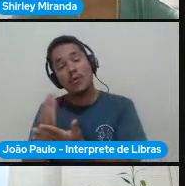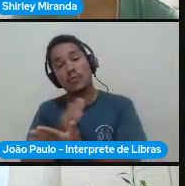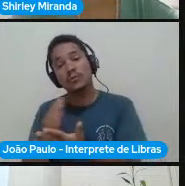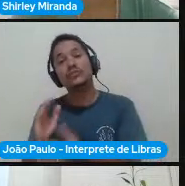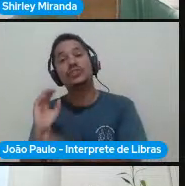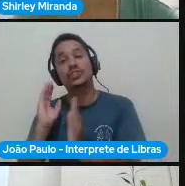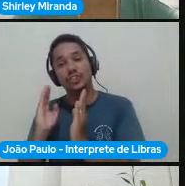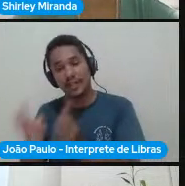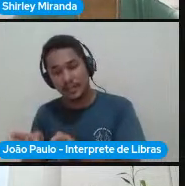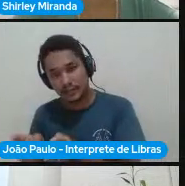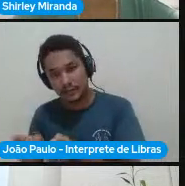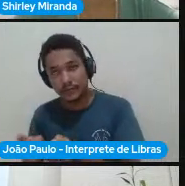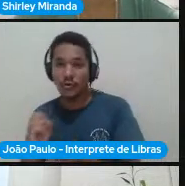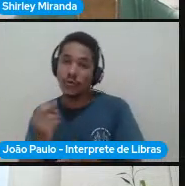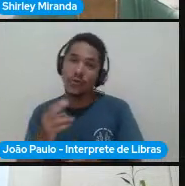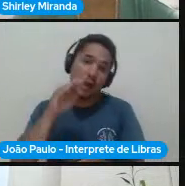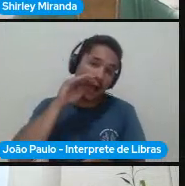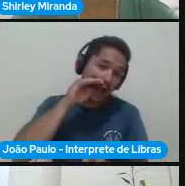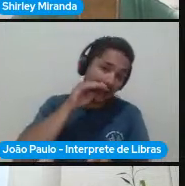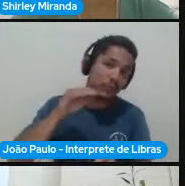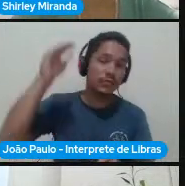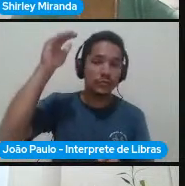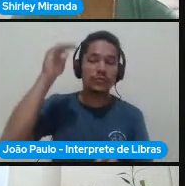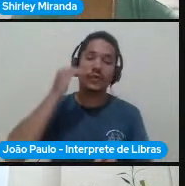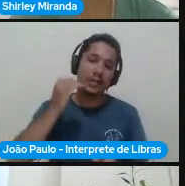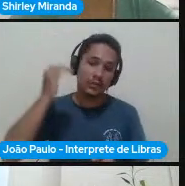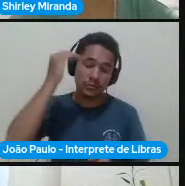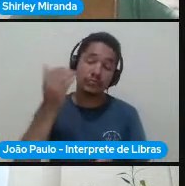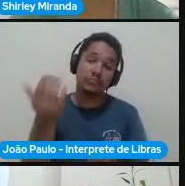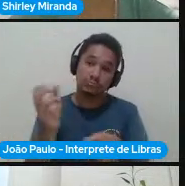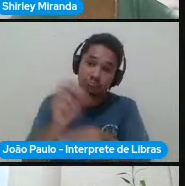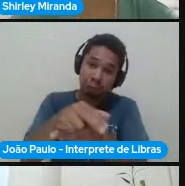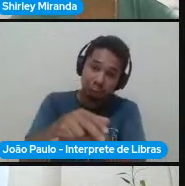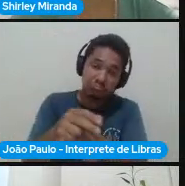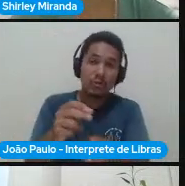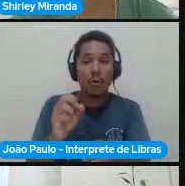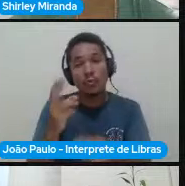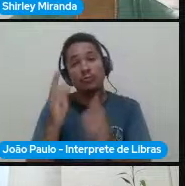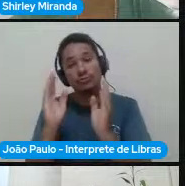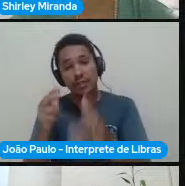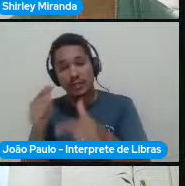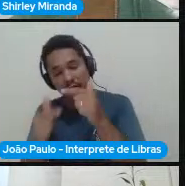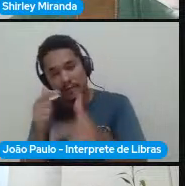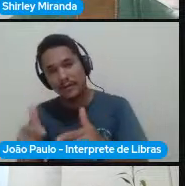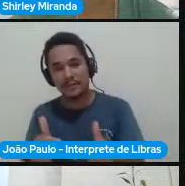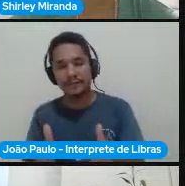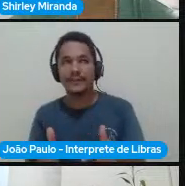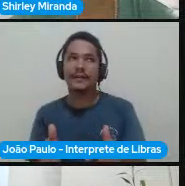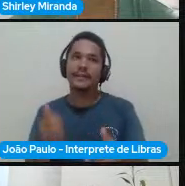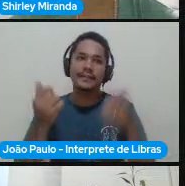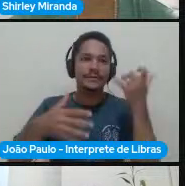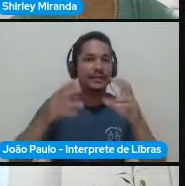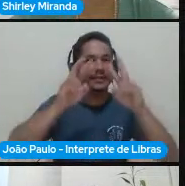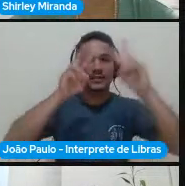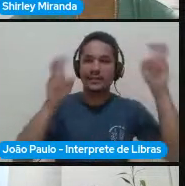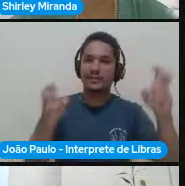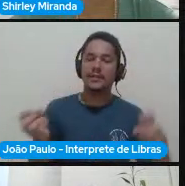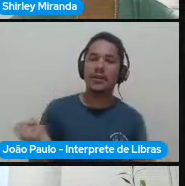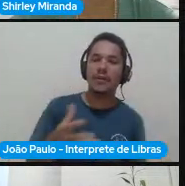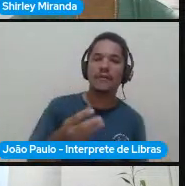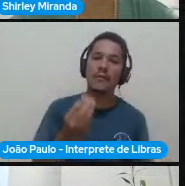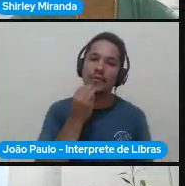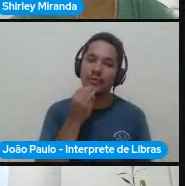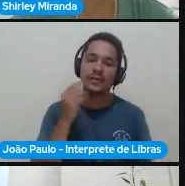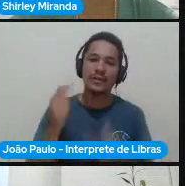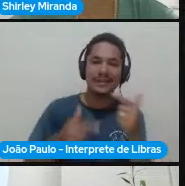E esse programa ele vai trazer formação, novas oportunidades de trabalho, e nós precisamos disso,